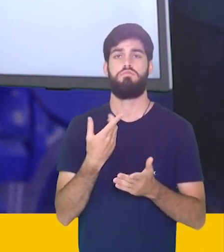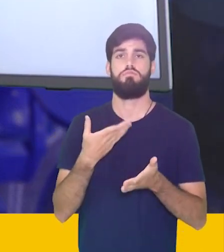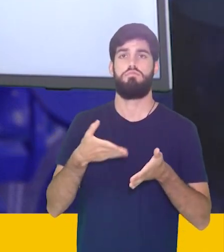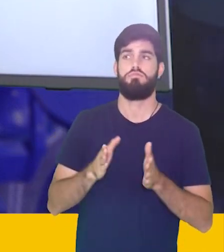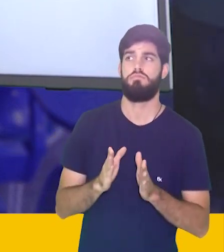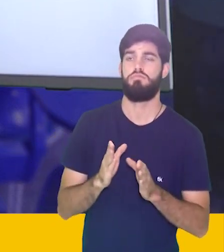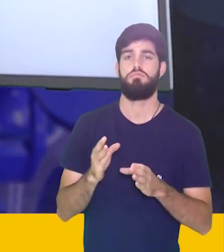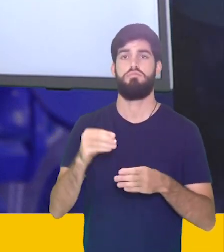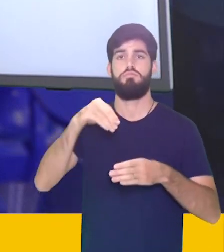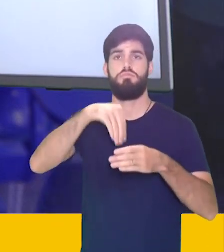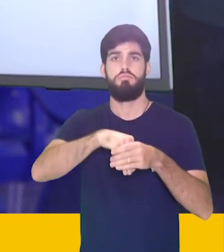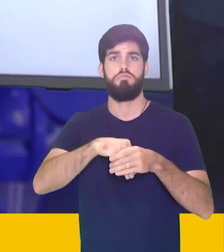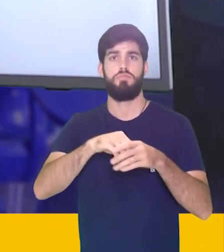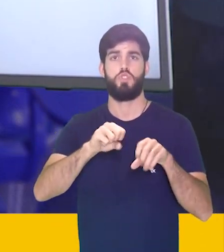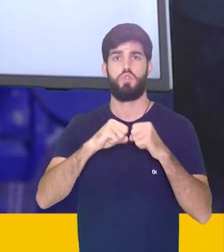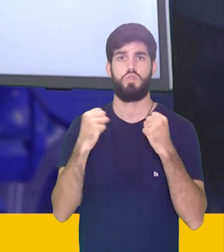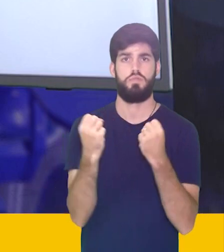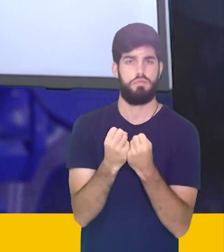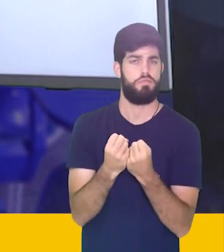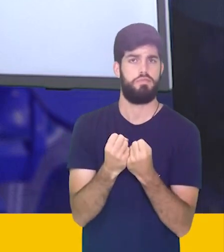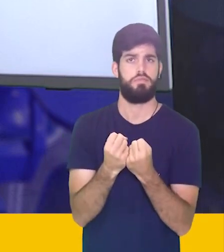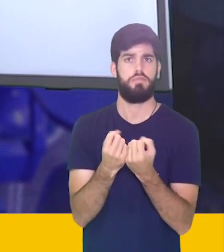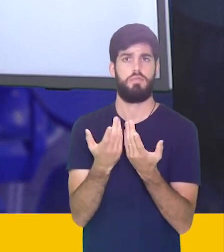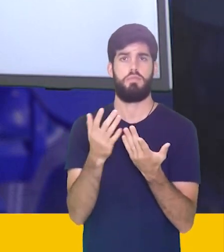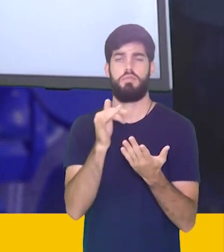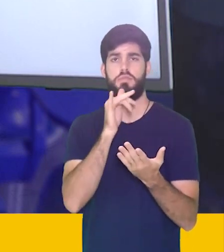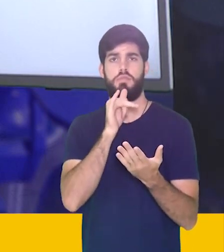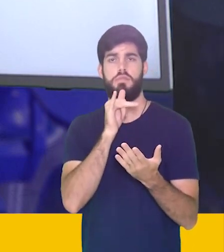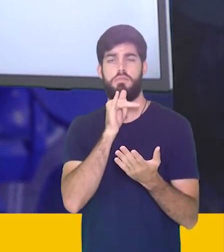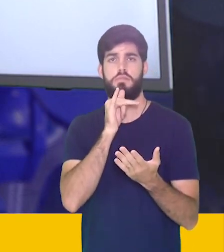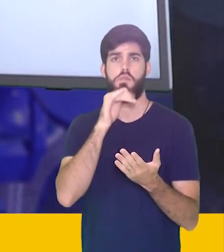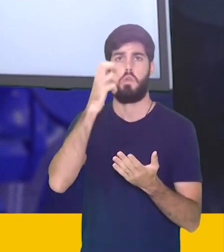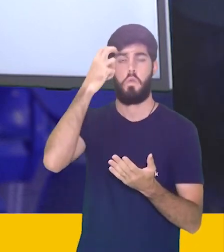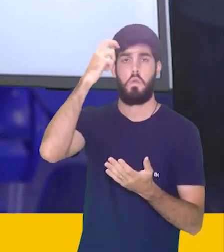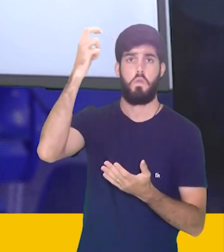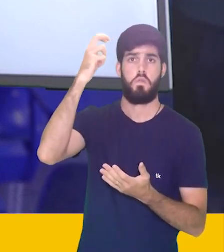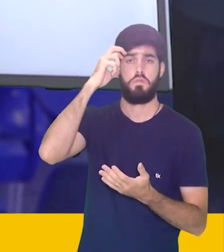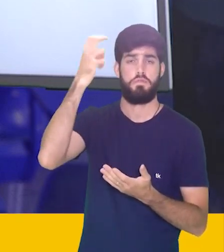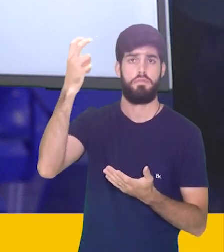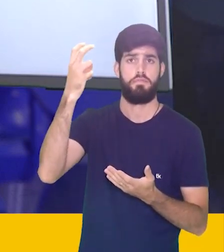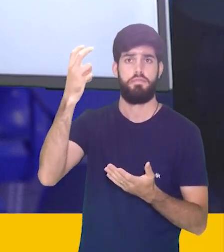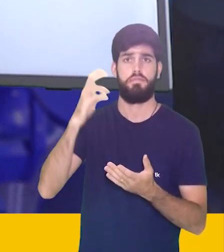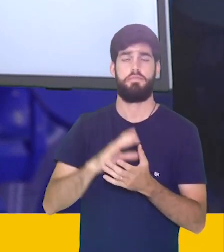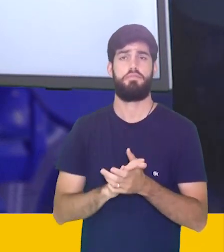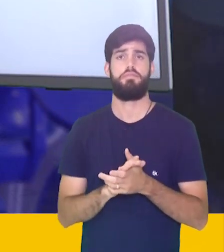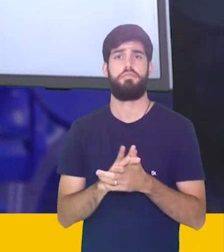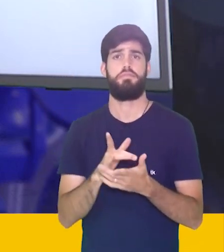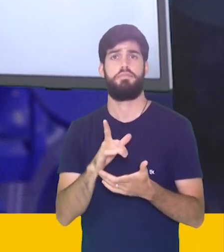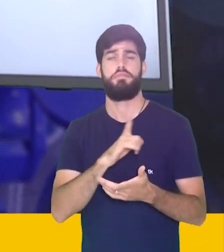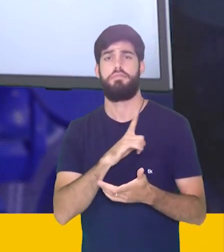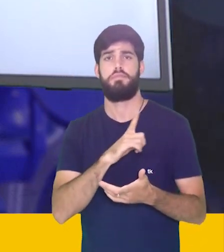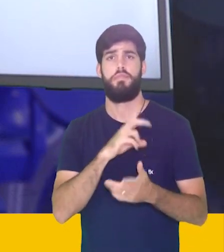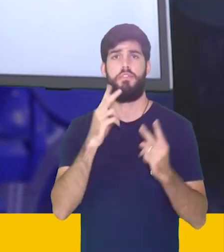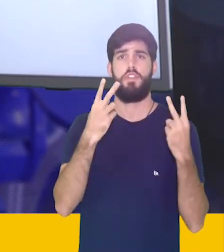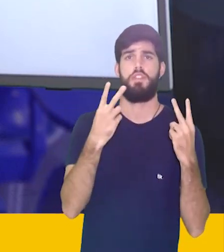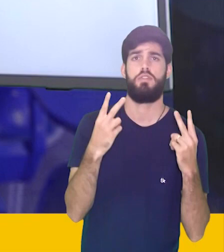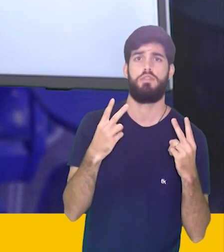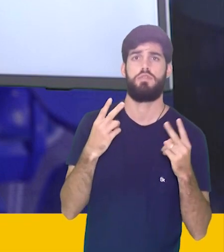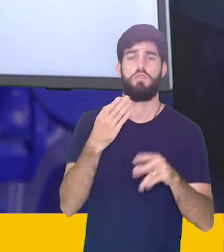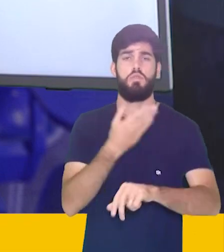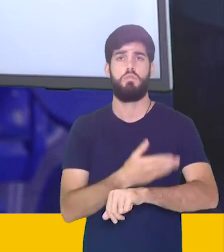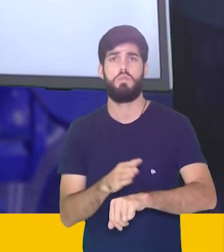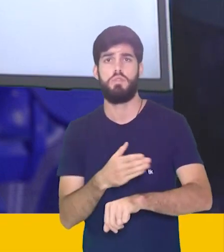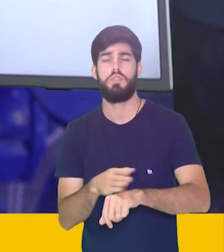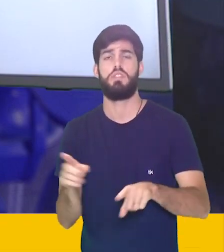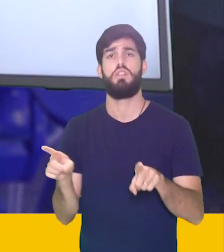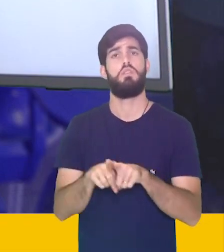determinado contexto cultural. Então, esse contexto cultural, ele é permeado de valores,